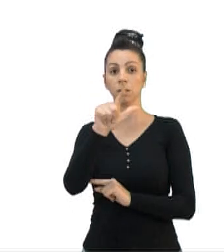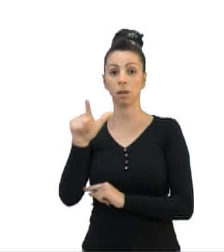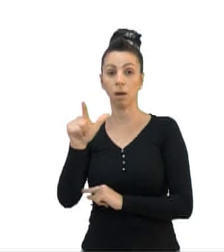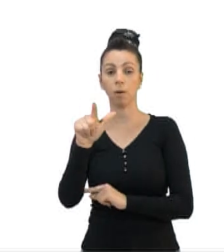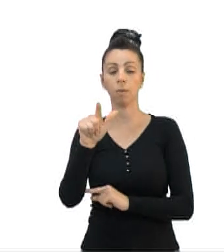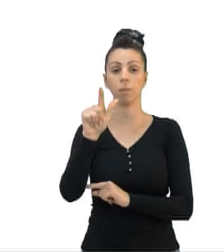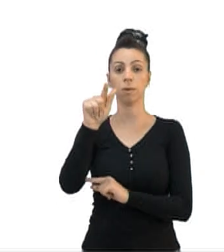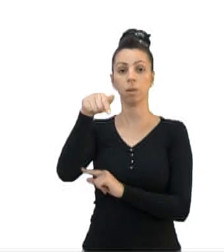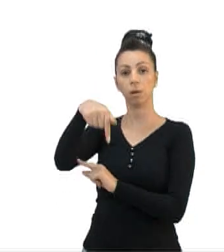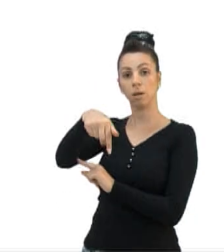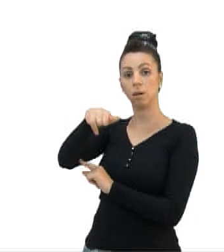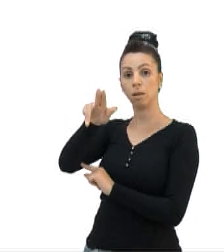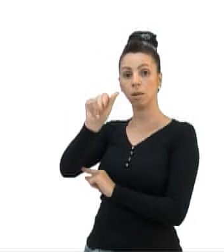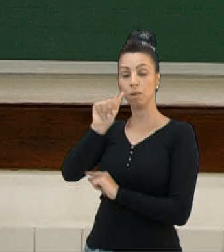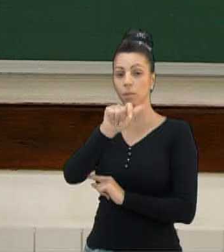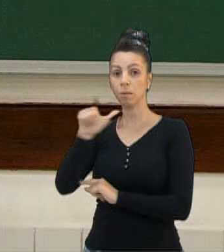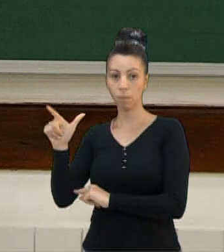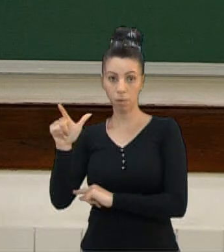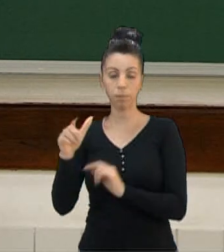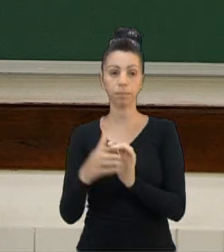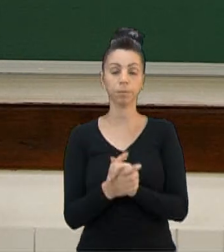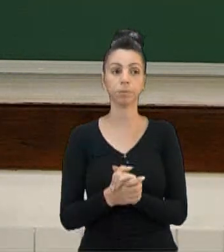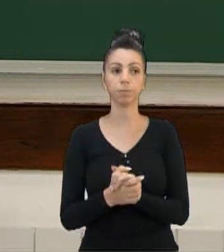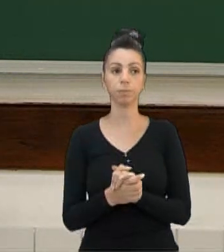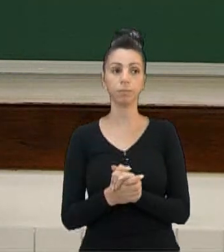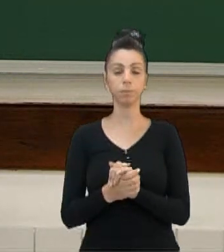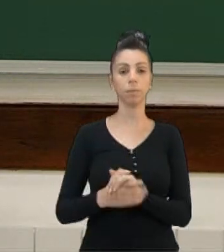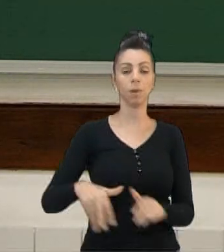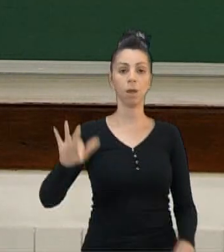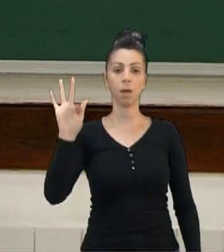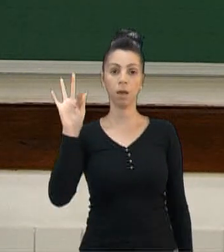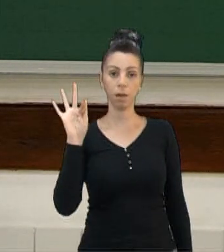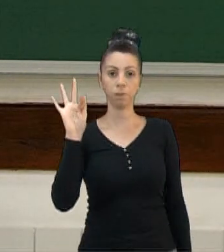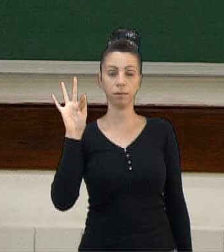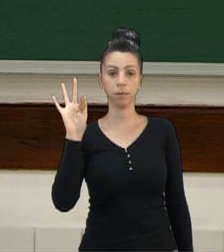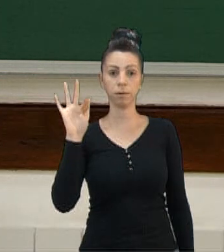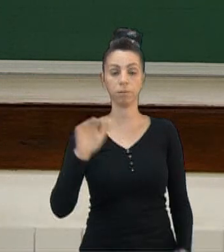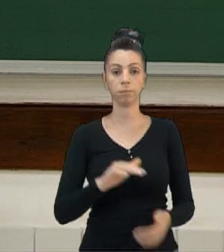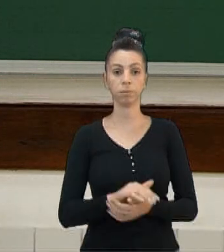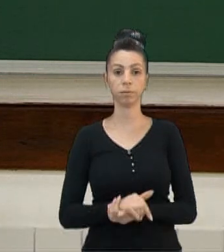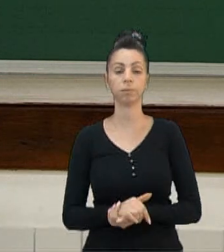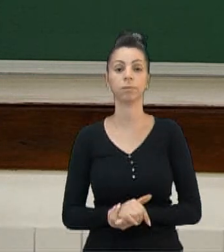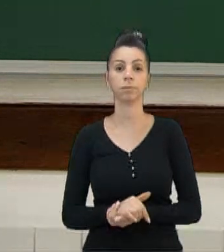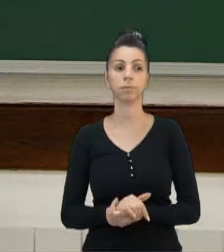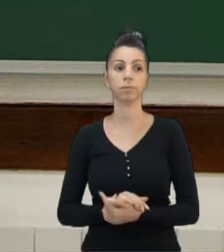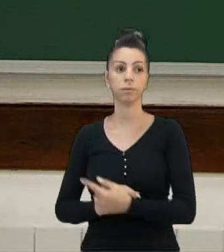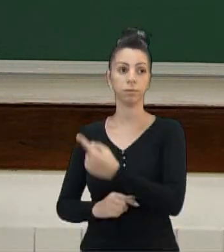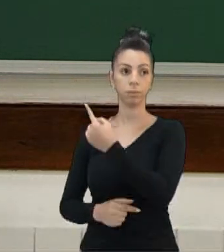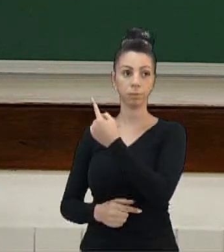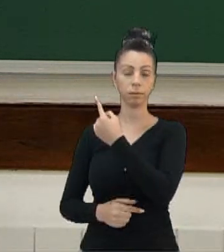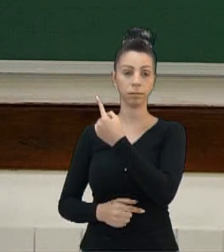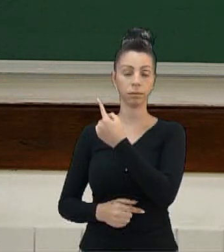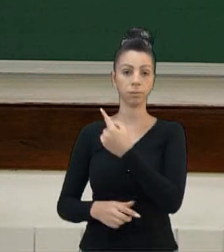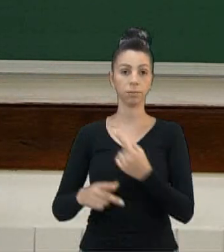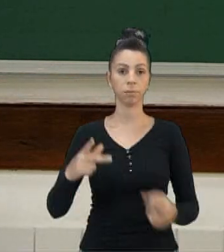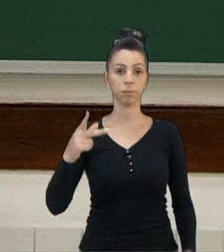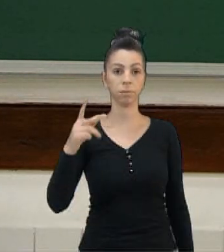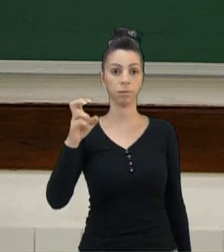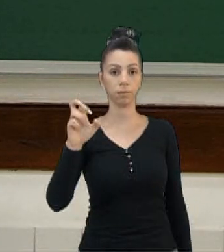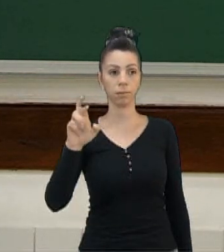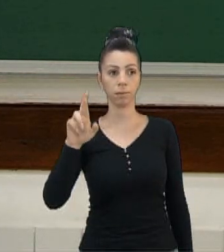aí, atribui a algum elemento, a algum objeto, a algum ser, atribui a